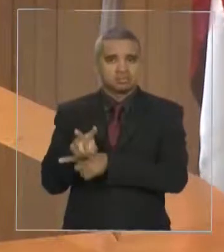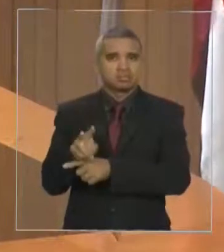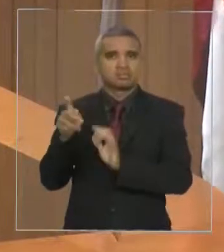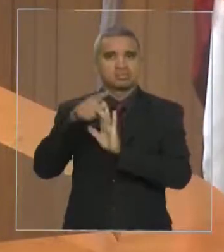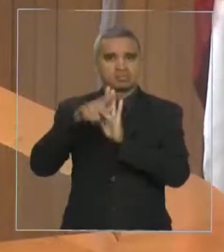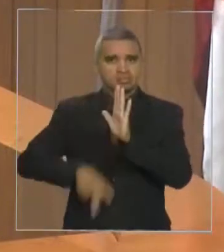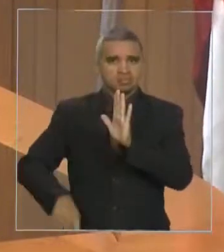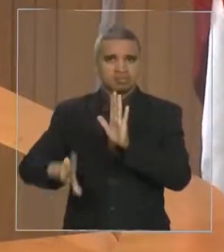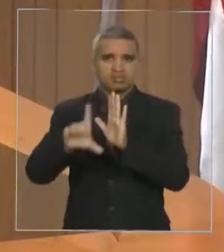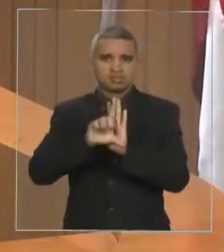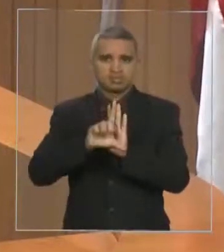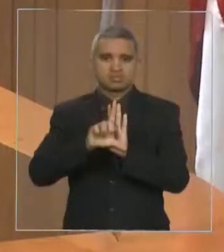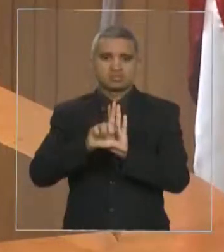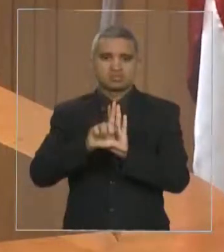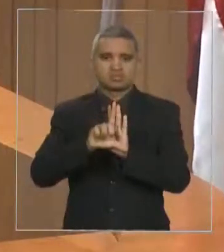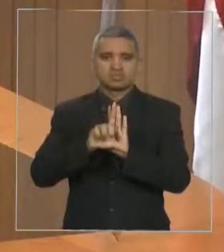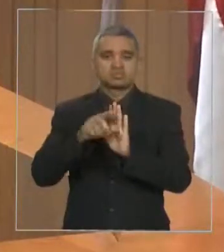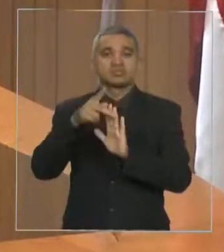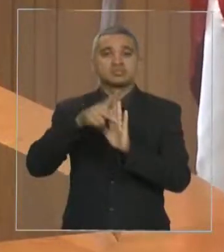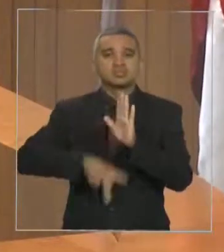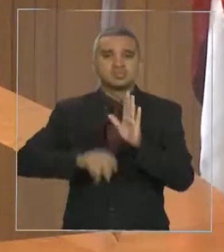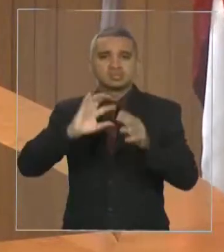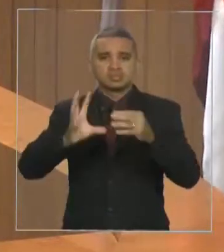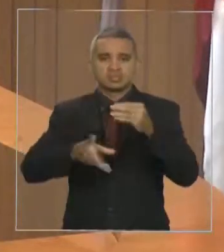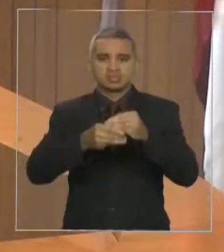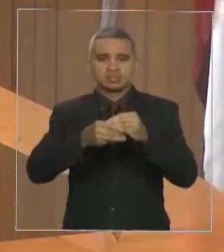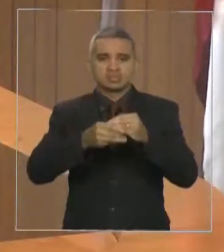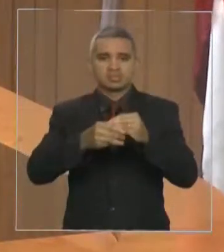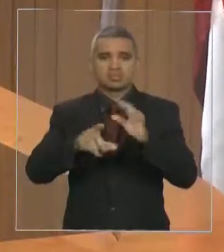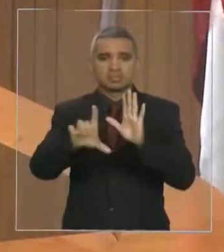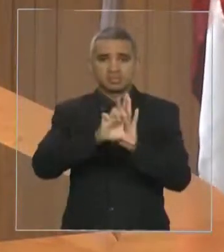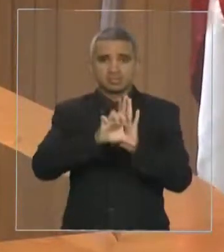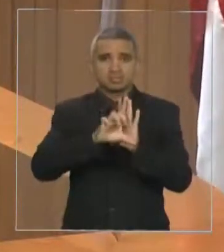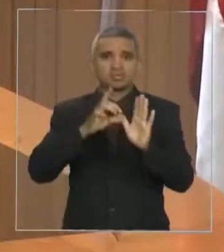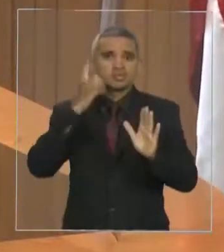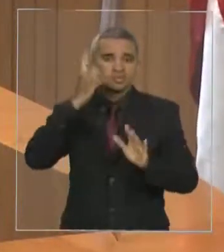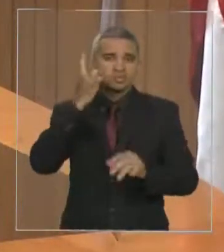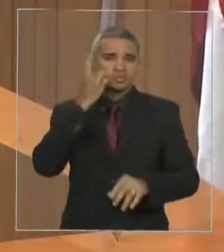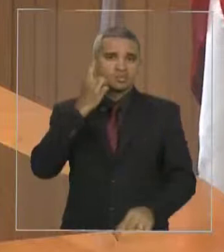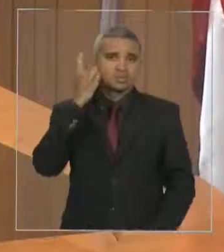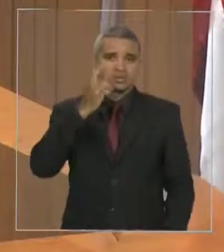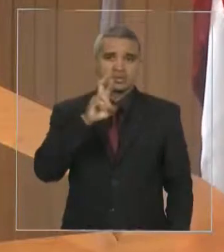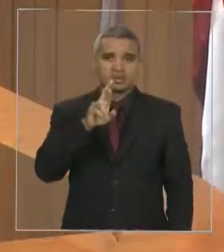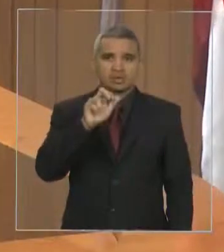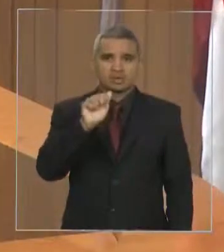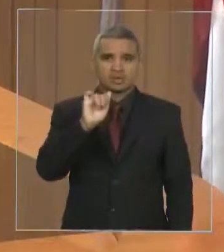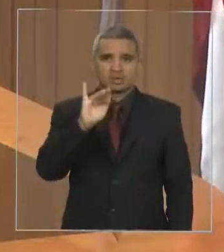lei, o projeto de emenda de lei que o deputado Raimundo Cuntri